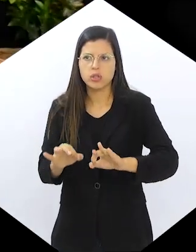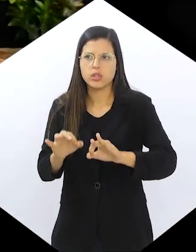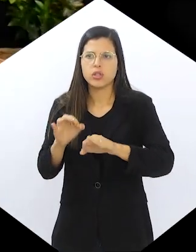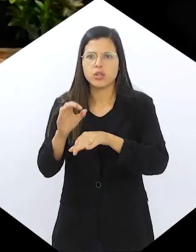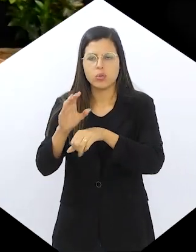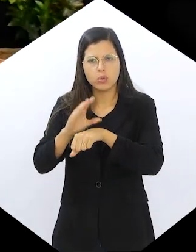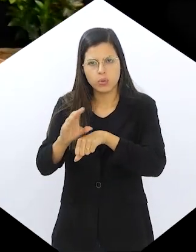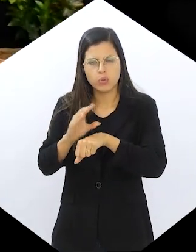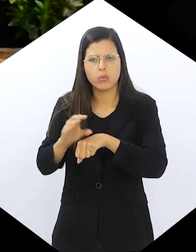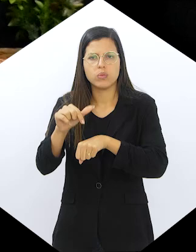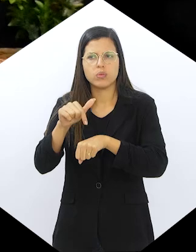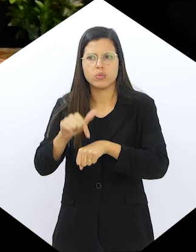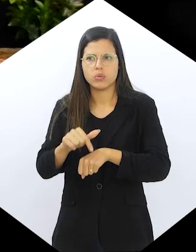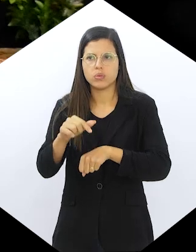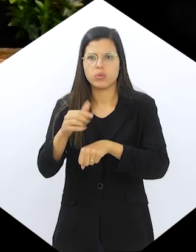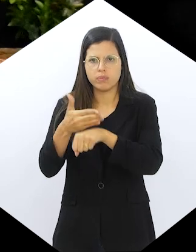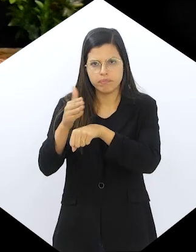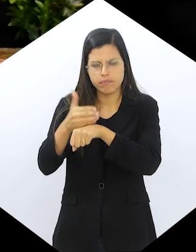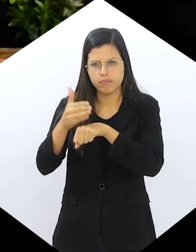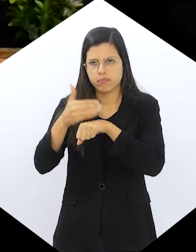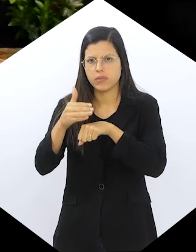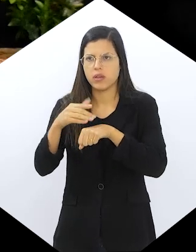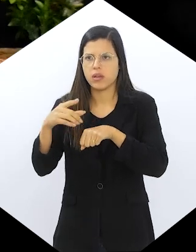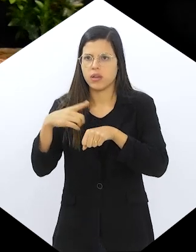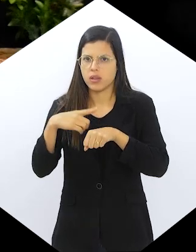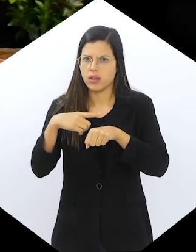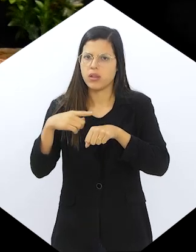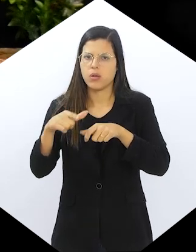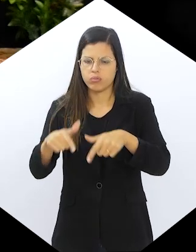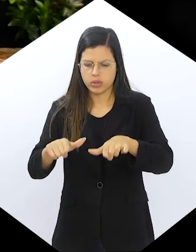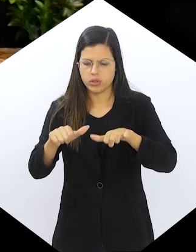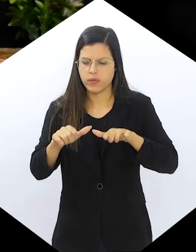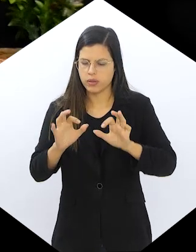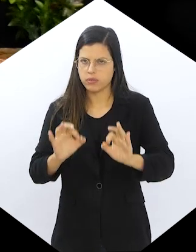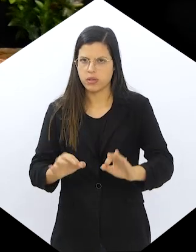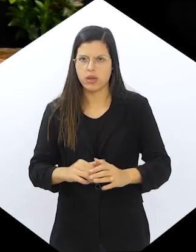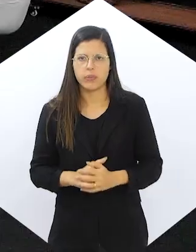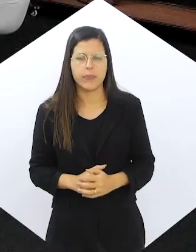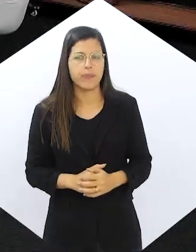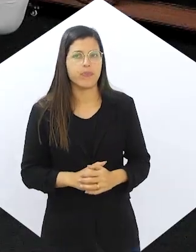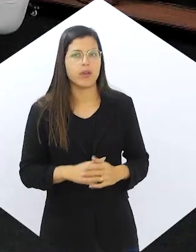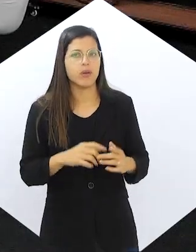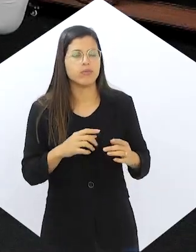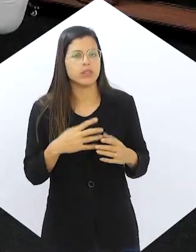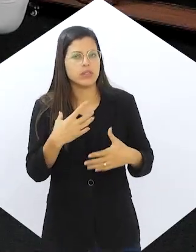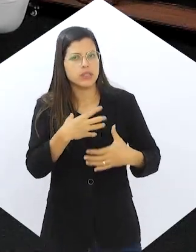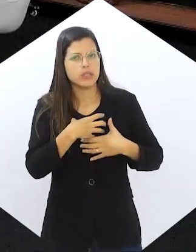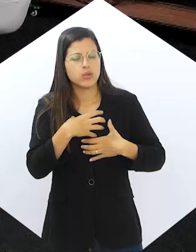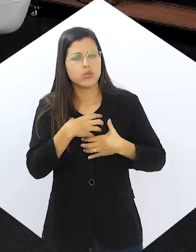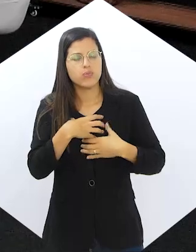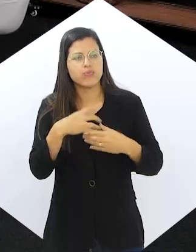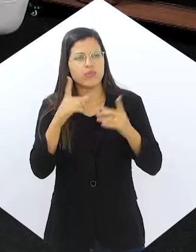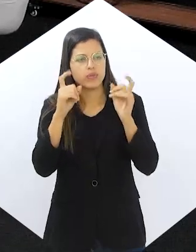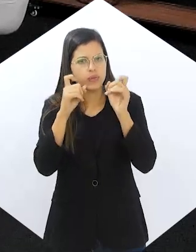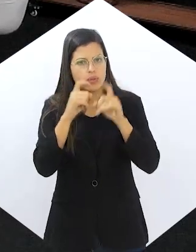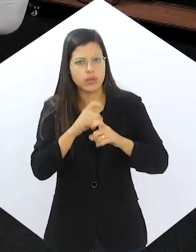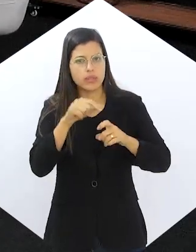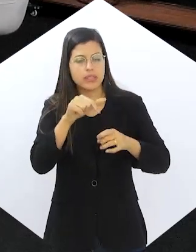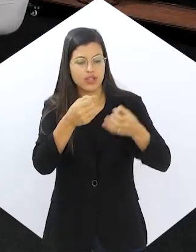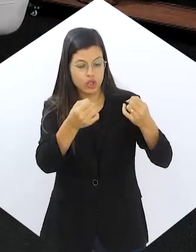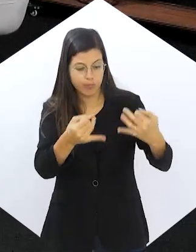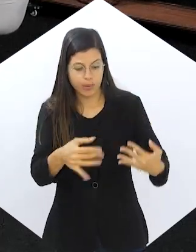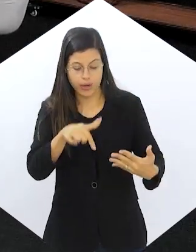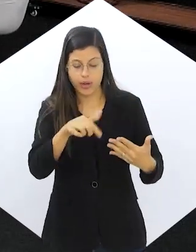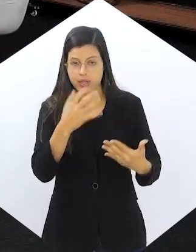curso ou um adestrador independente que vai emitir o certificado corretamente. Agora, você sentiu dificuldade quando você explica para alguém que